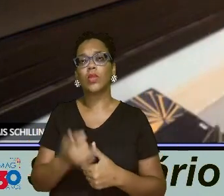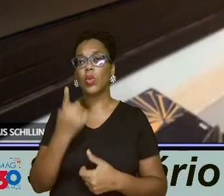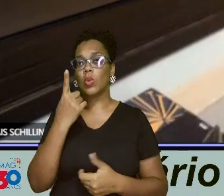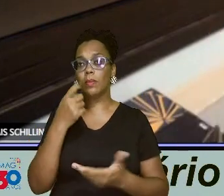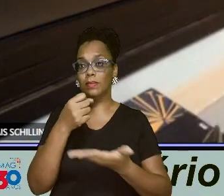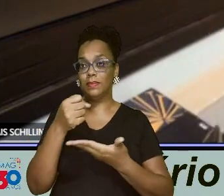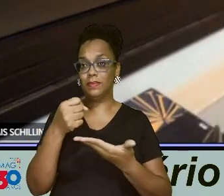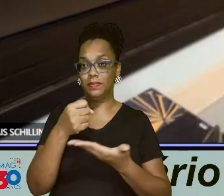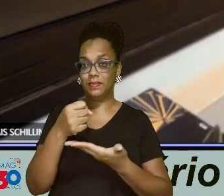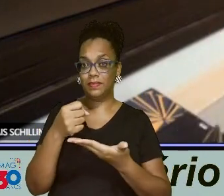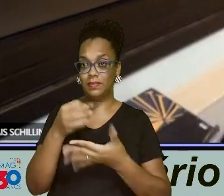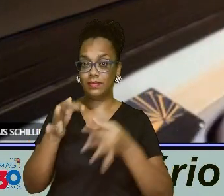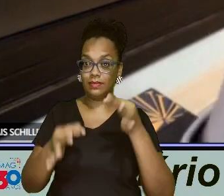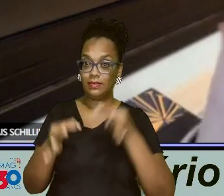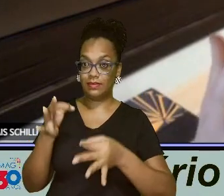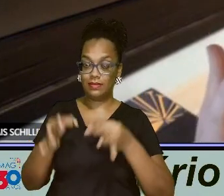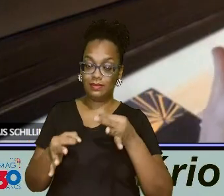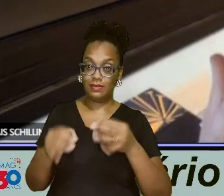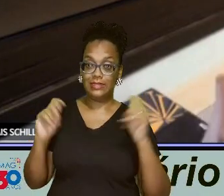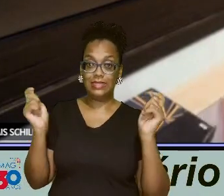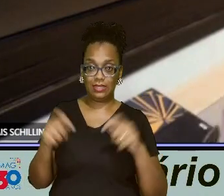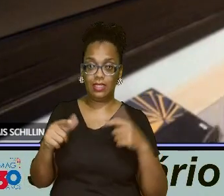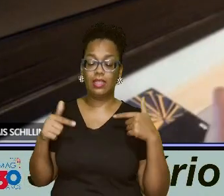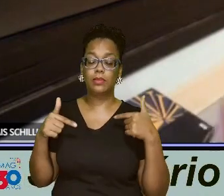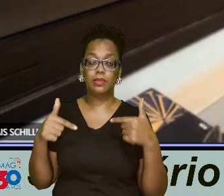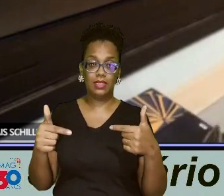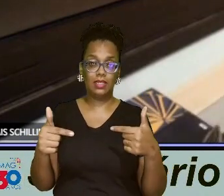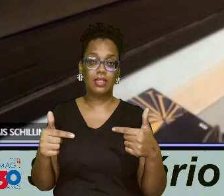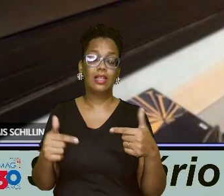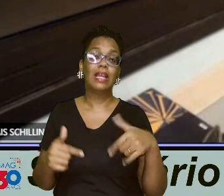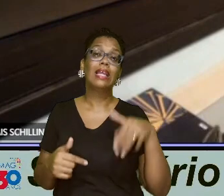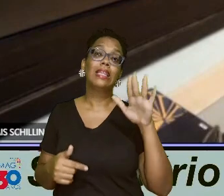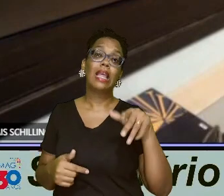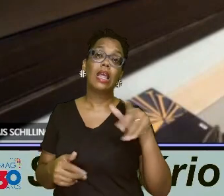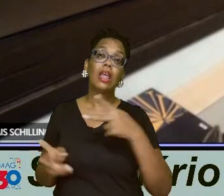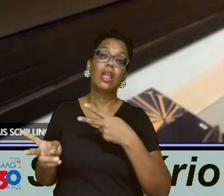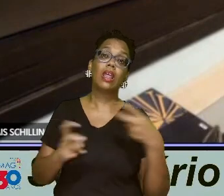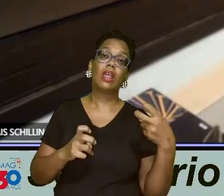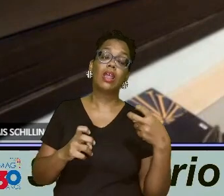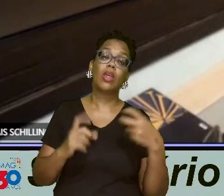princípio jurídico que vai poder se aplicar, que ele vai extrair de um